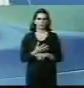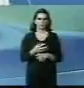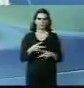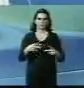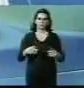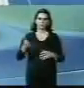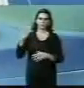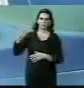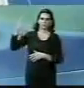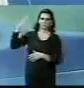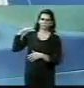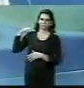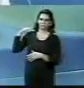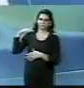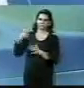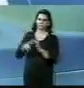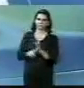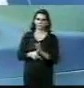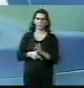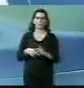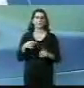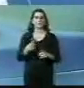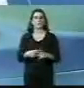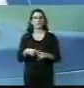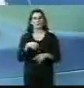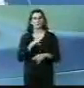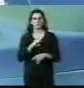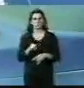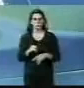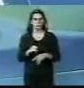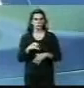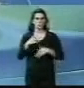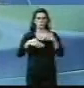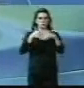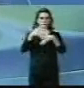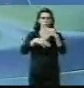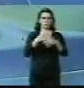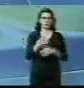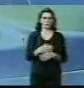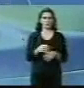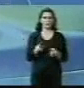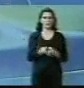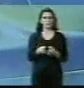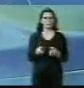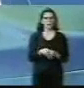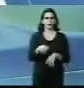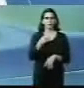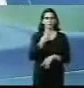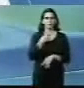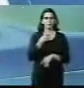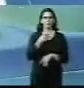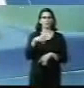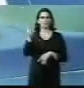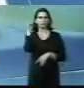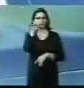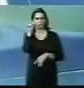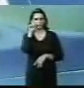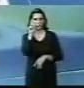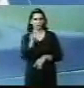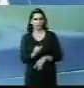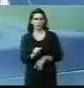atrasado, né, para o meu cliente, porque senão o meu servidor de proxy não vai estar adiantando. Mas também eu não posso ficar atualizando todo o